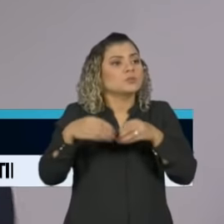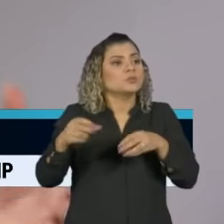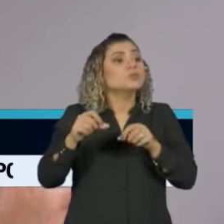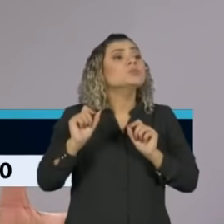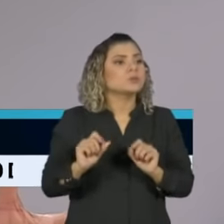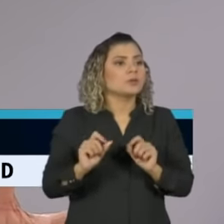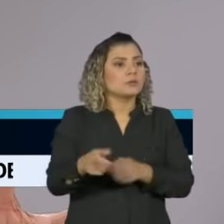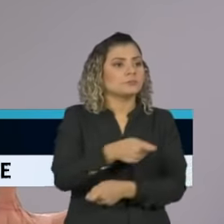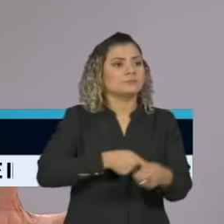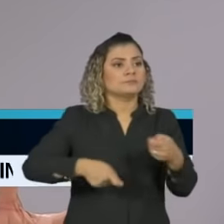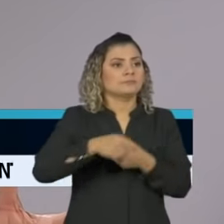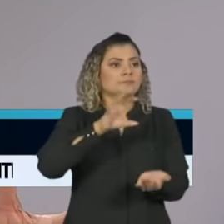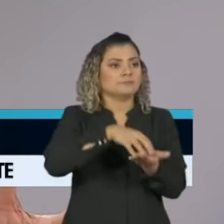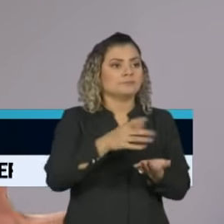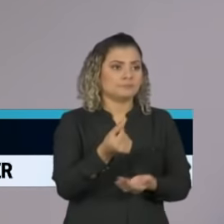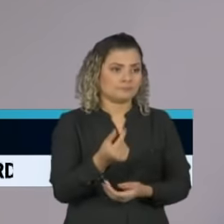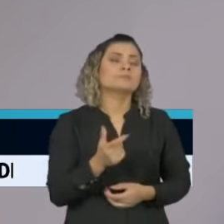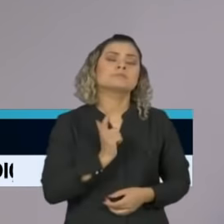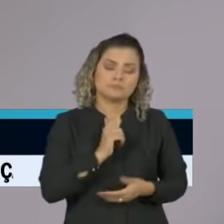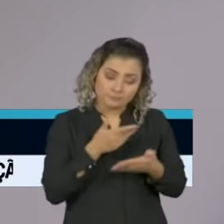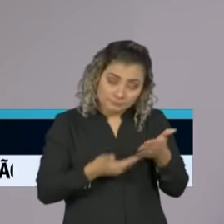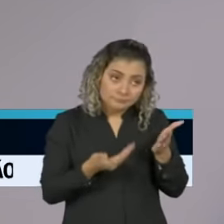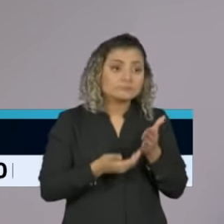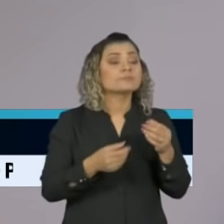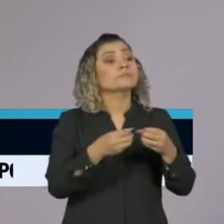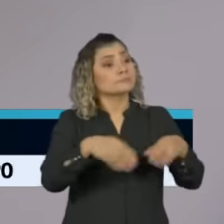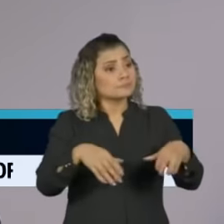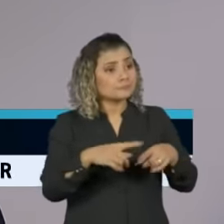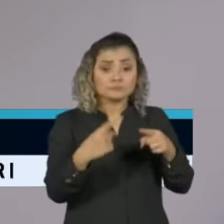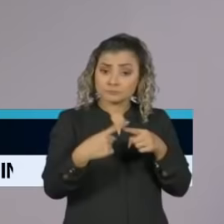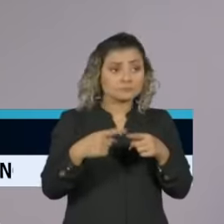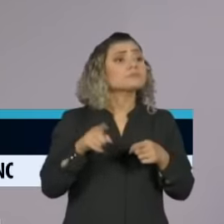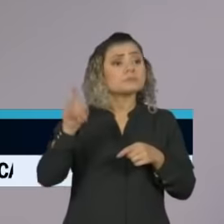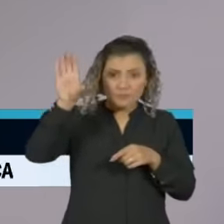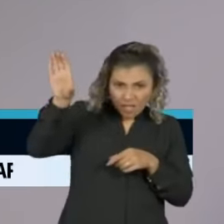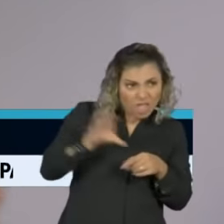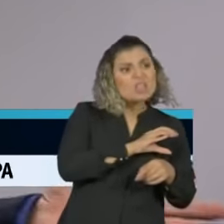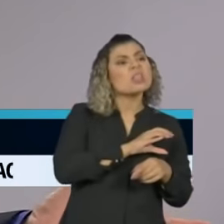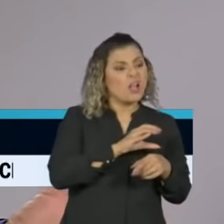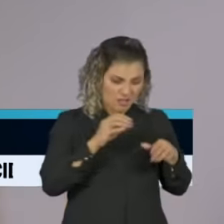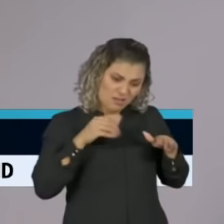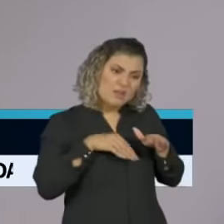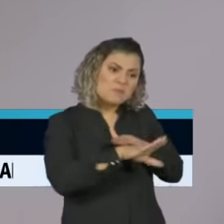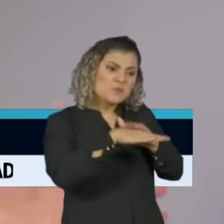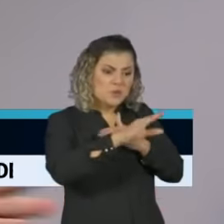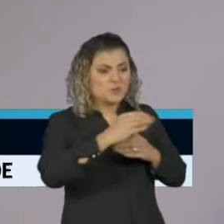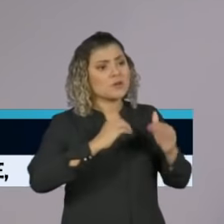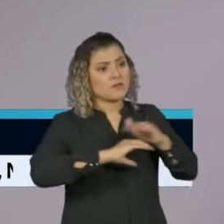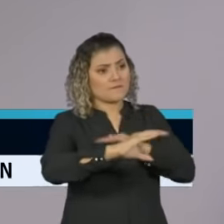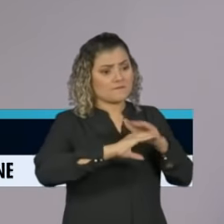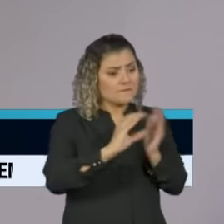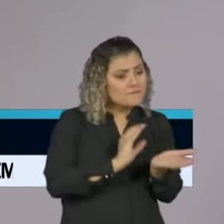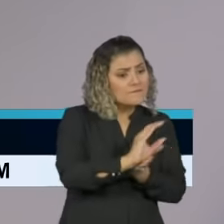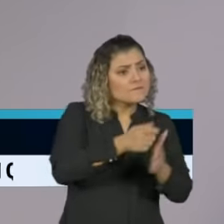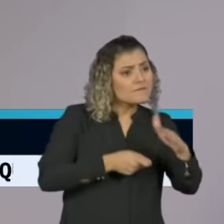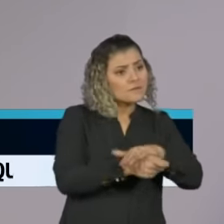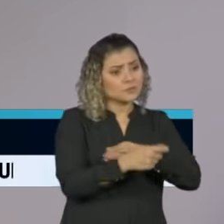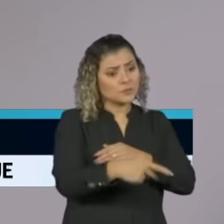ao mercado financeiro. E por que não pode ver esse dinheiro de fora para cá? Porque como é que vão ficar aqueles que emprestam